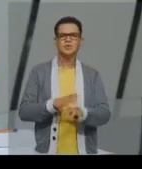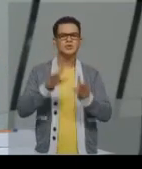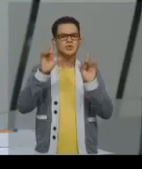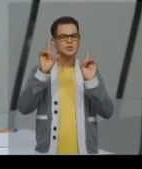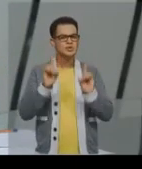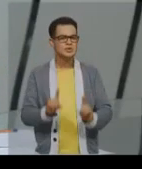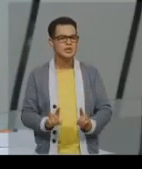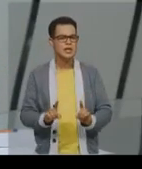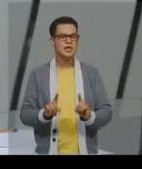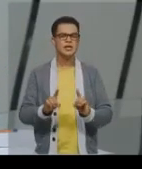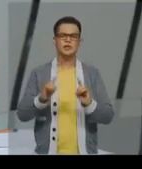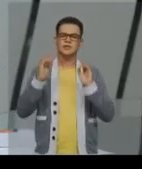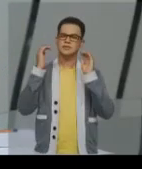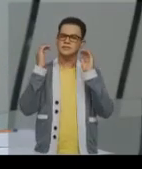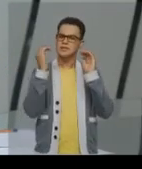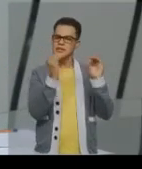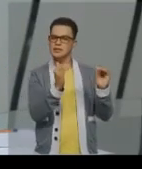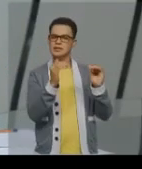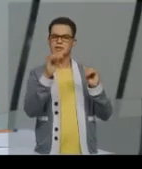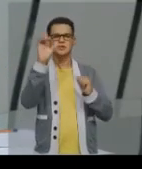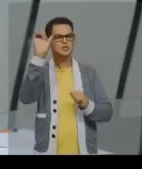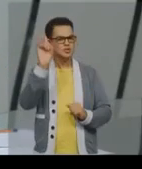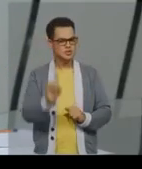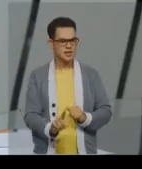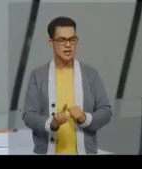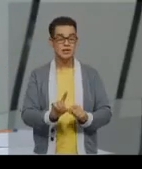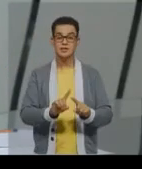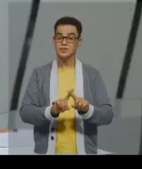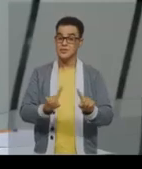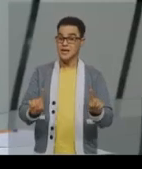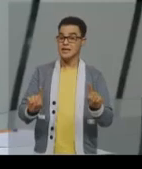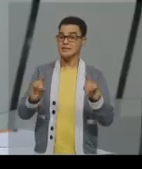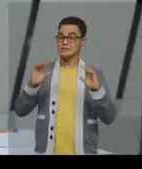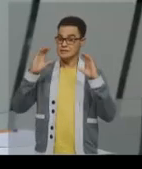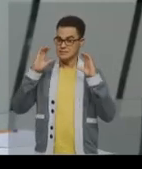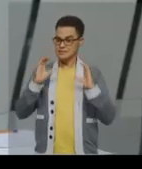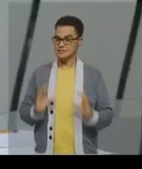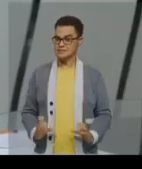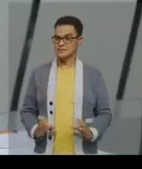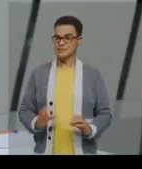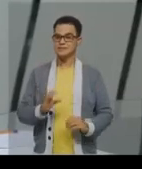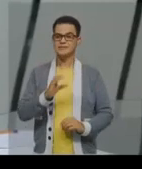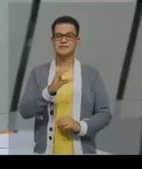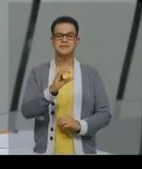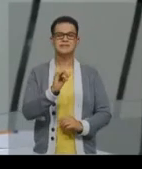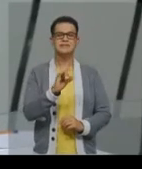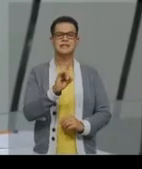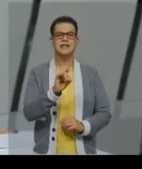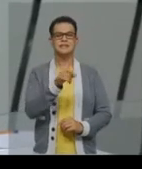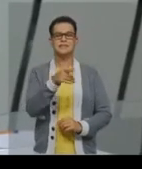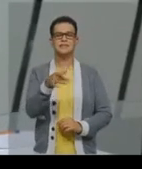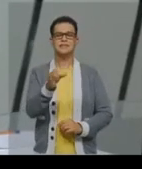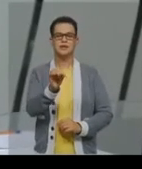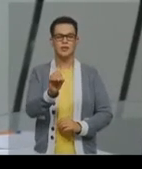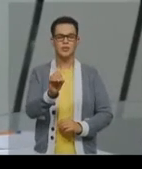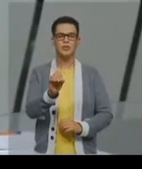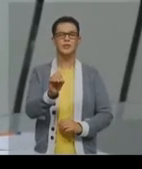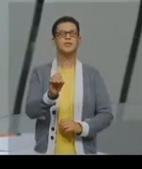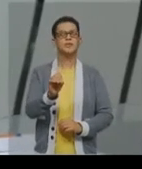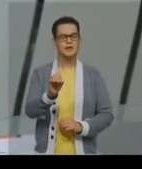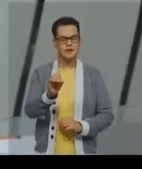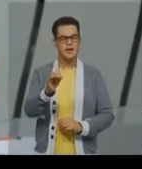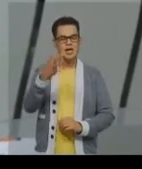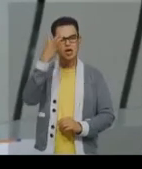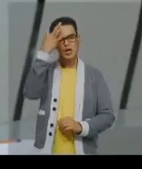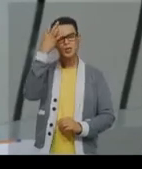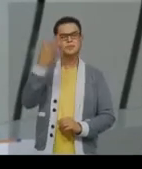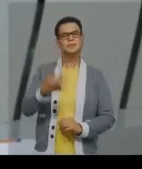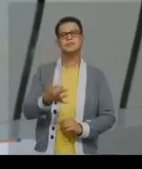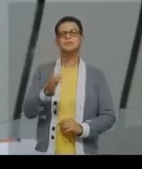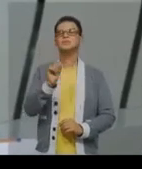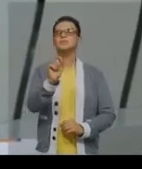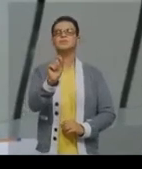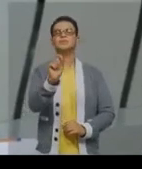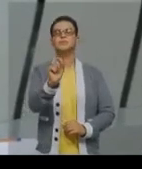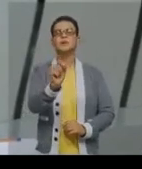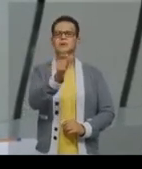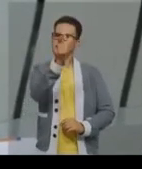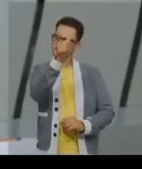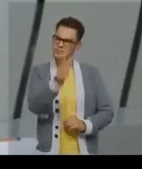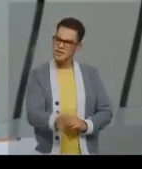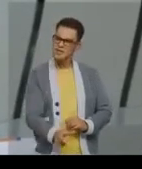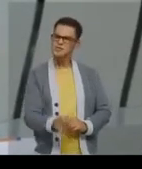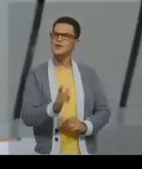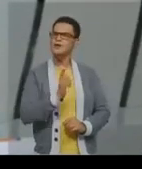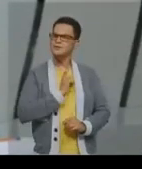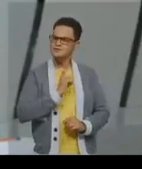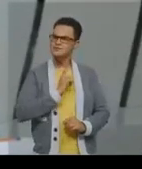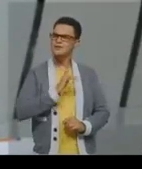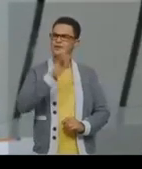seus deveres, né, mas o cidadão, ele ser membro, né, ele ser compreendido como uma pessoa que possui